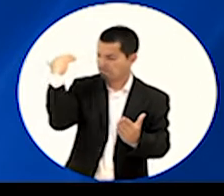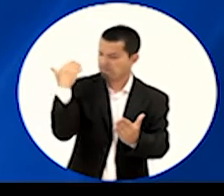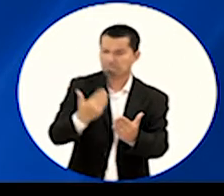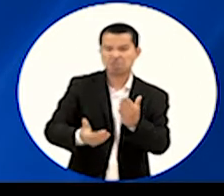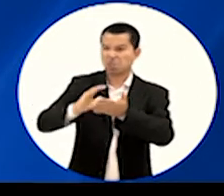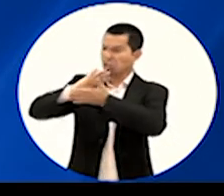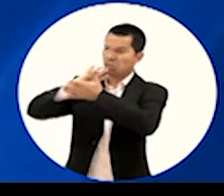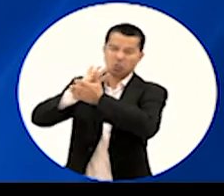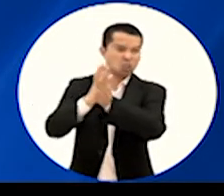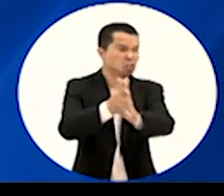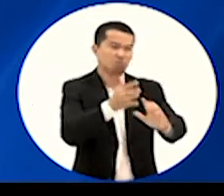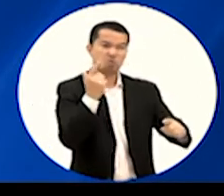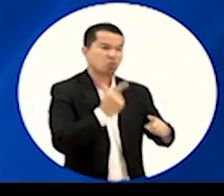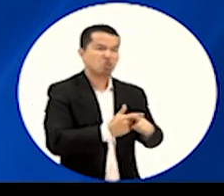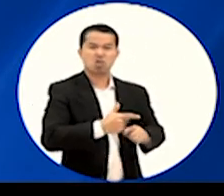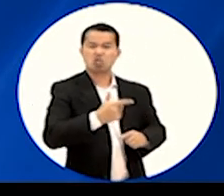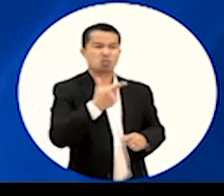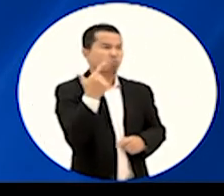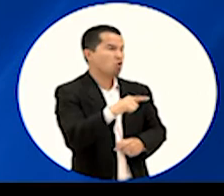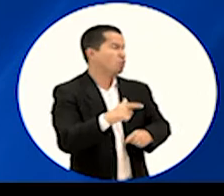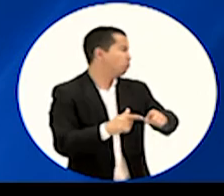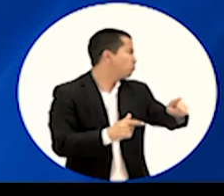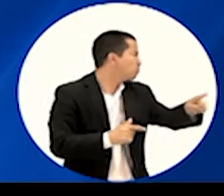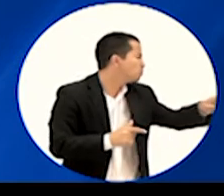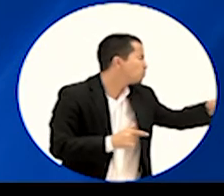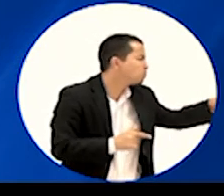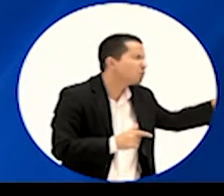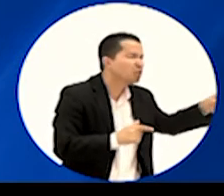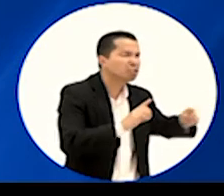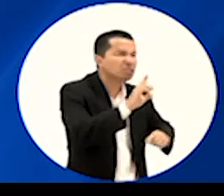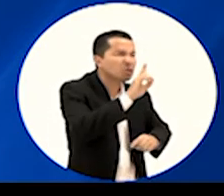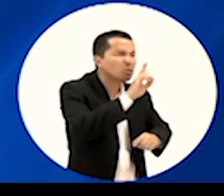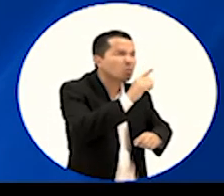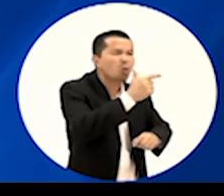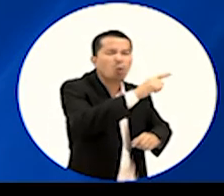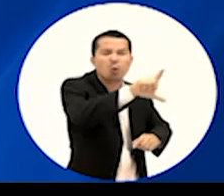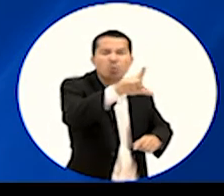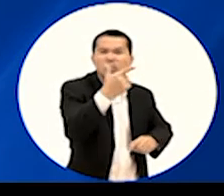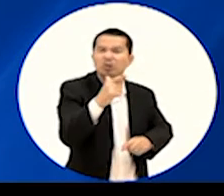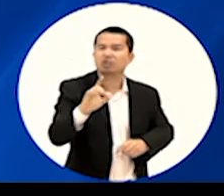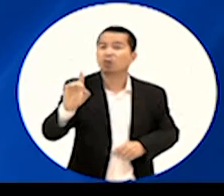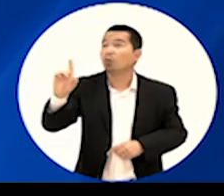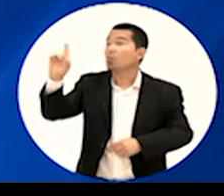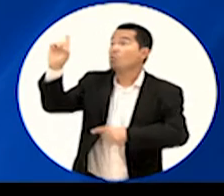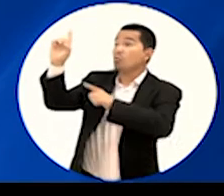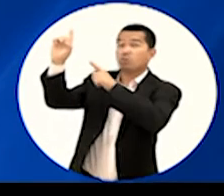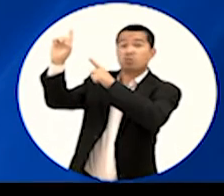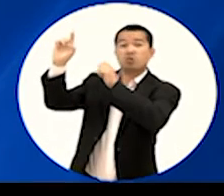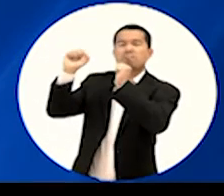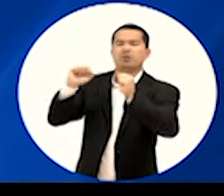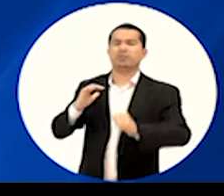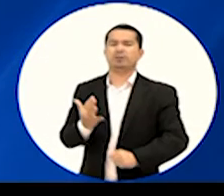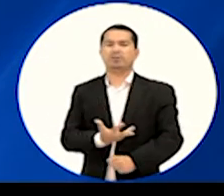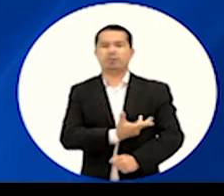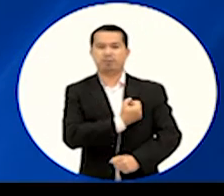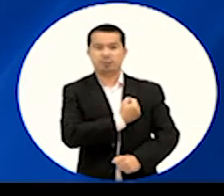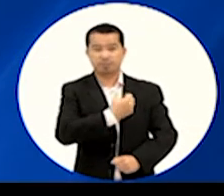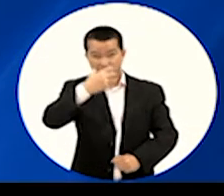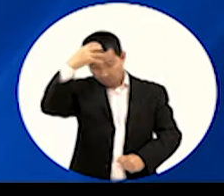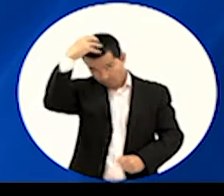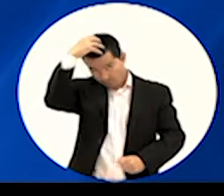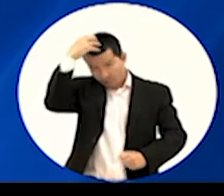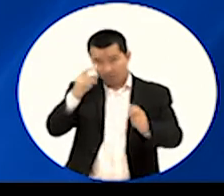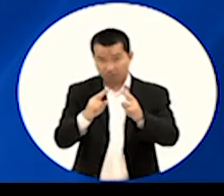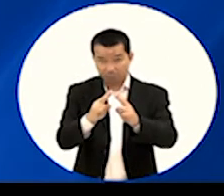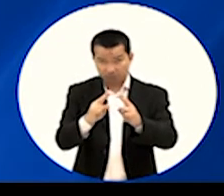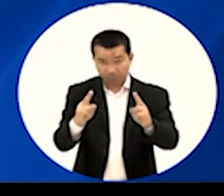arrasada, pois não há outro Deus que possa salvar como este. E